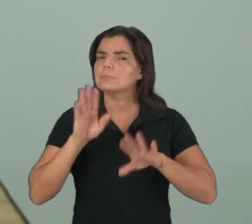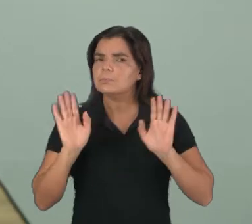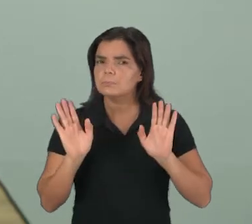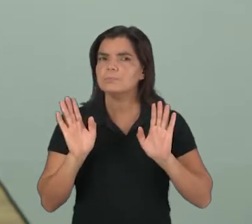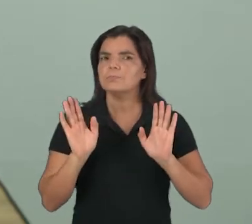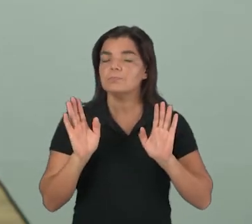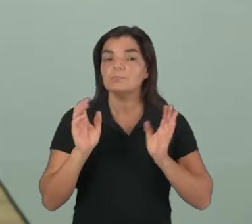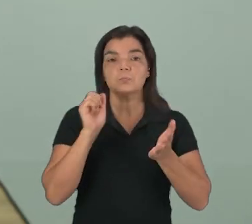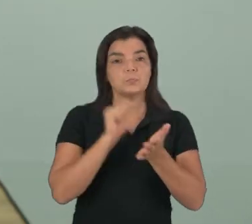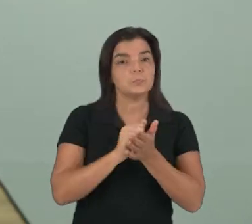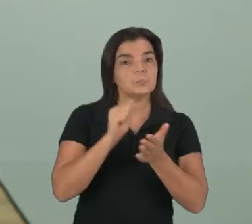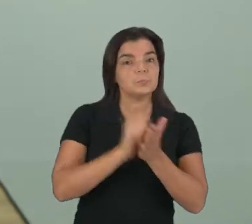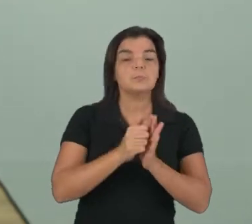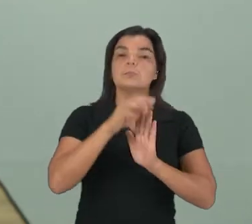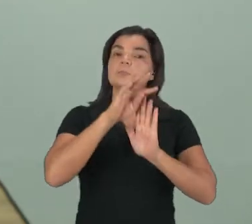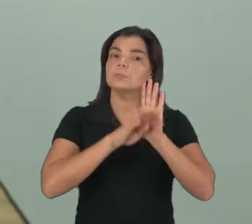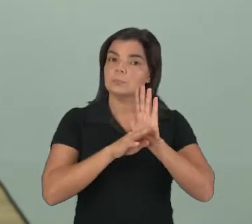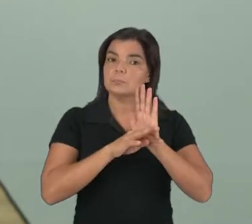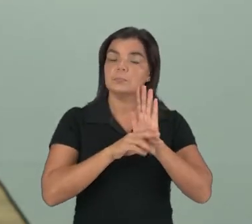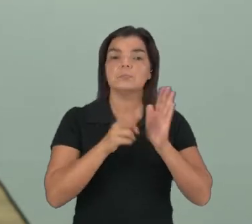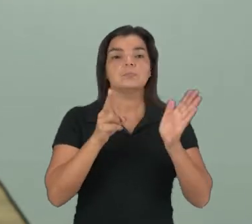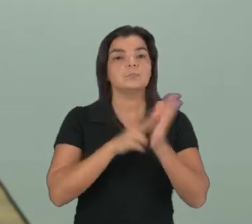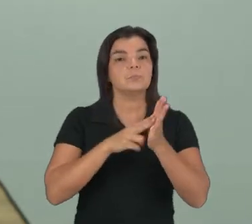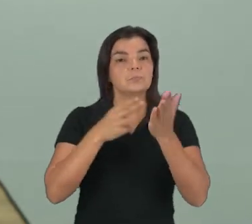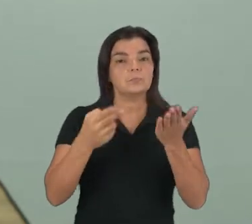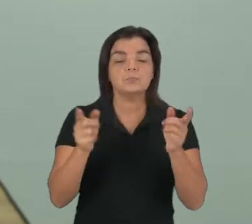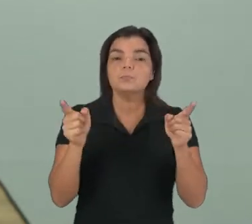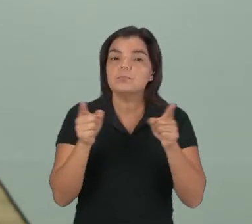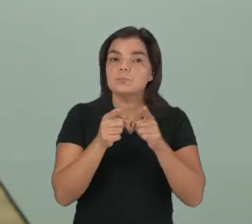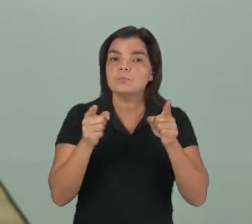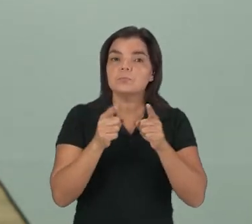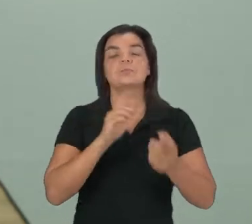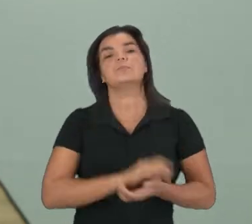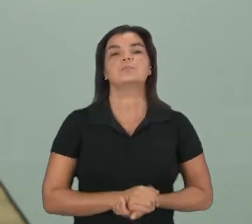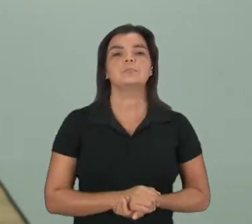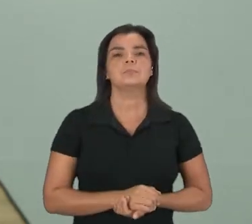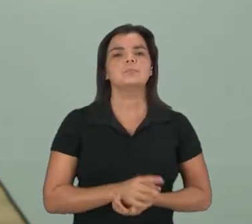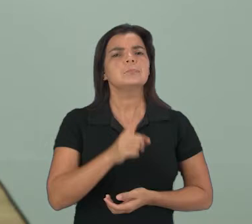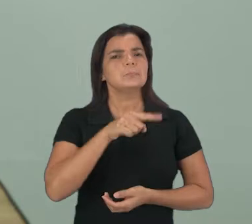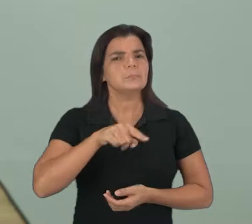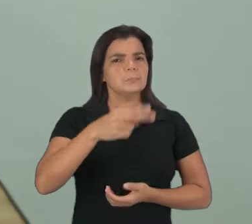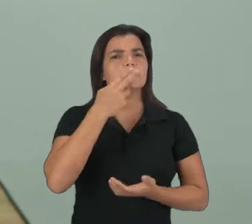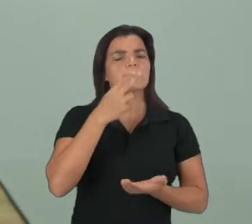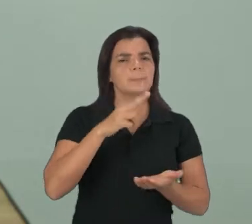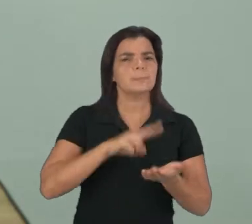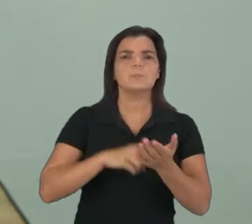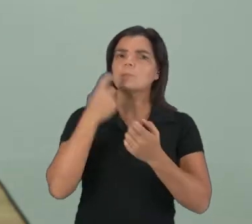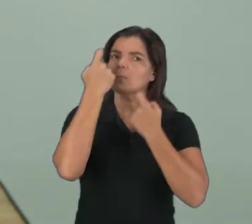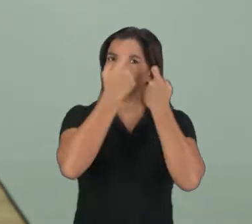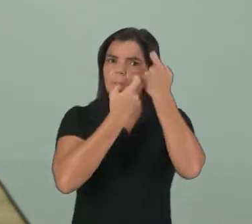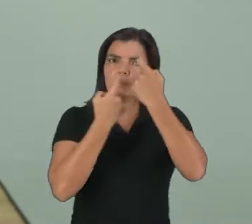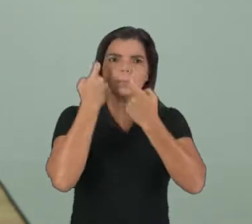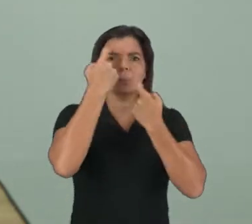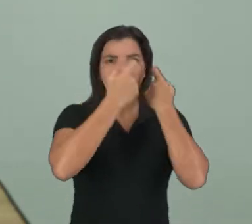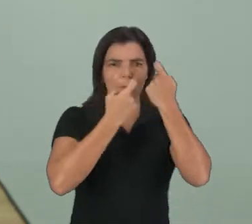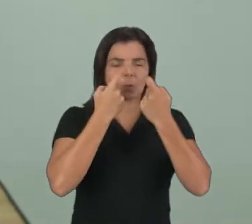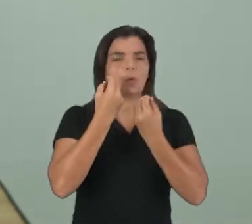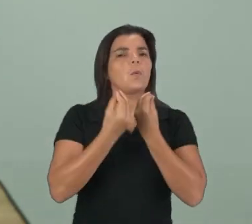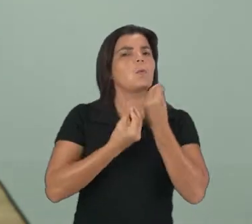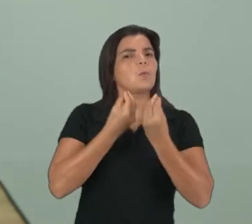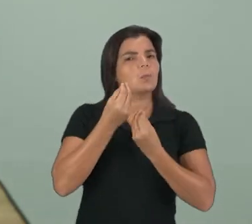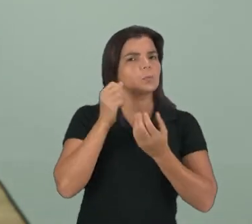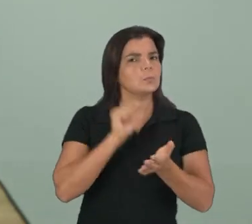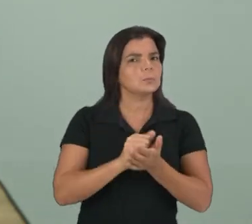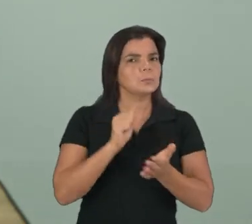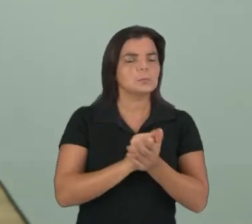meio a uma escrita de um texto, de um bilhete ou até mesmo de uma carta, você ficou preocupado como seria a escrita